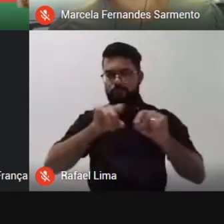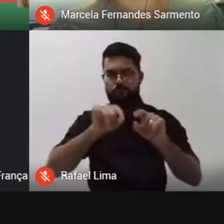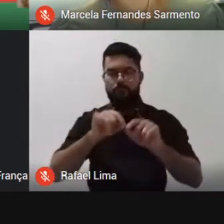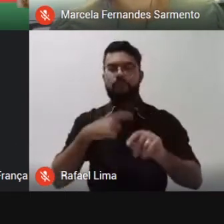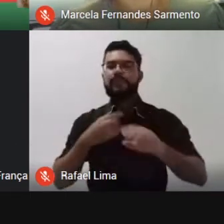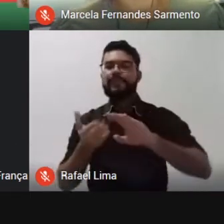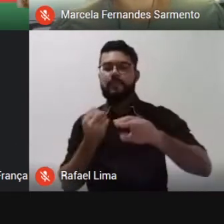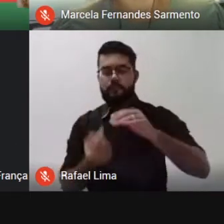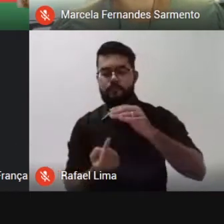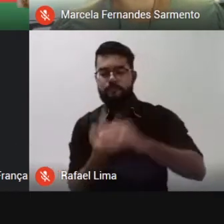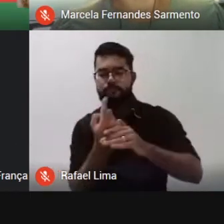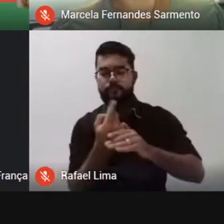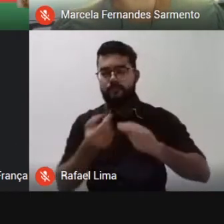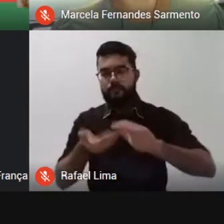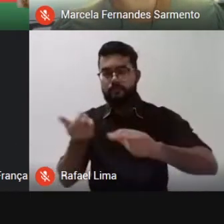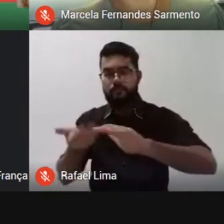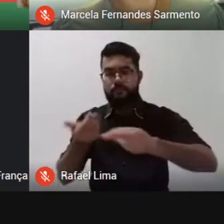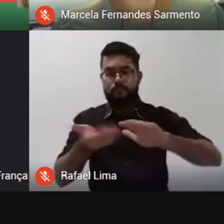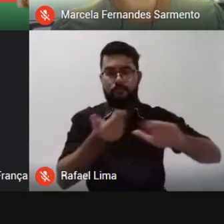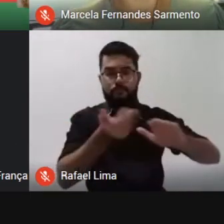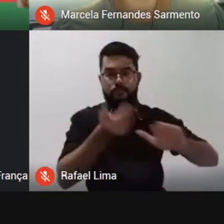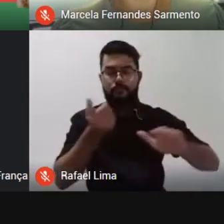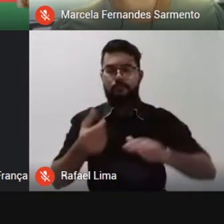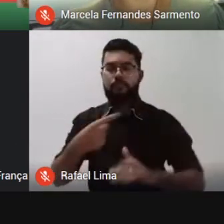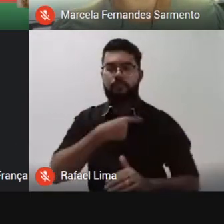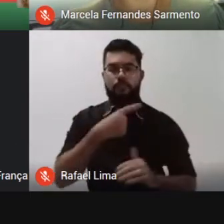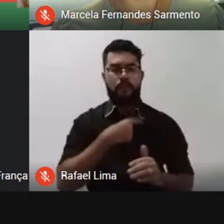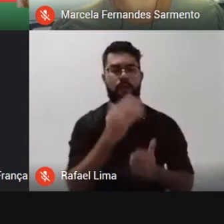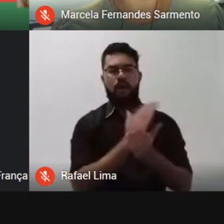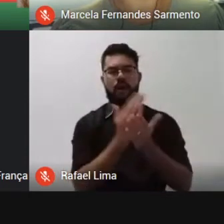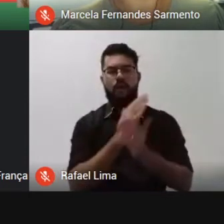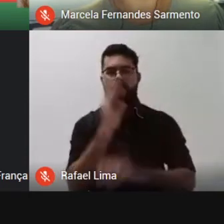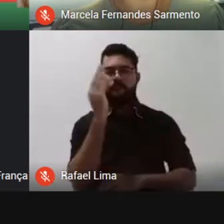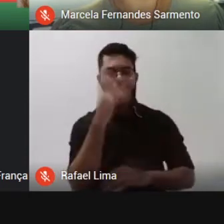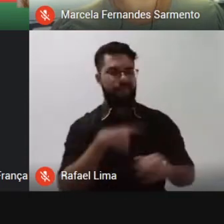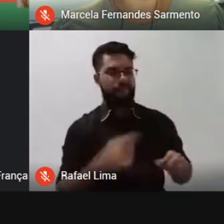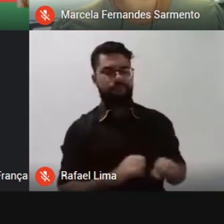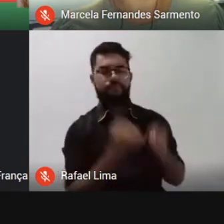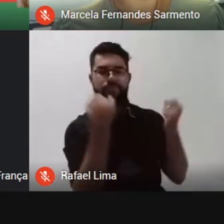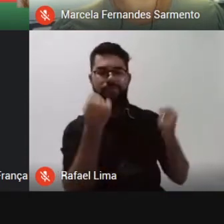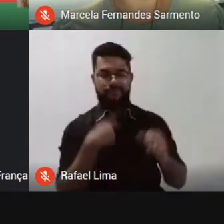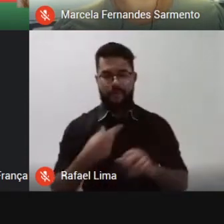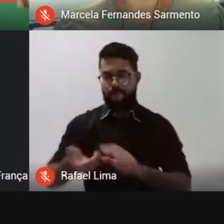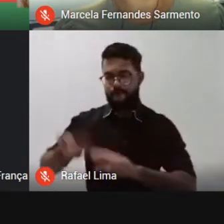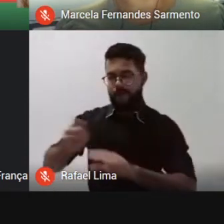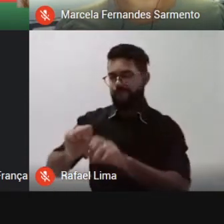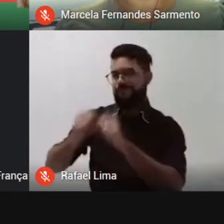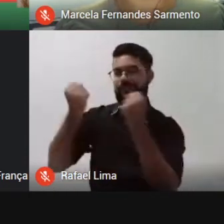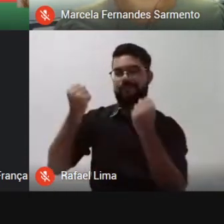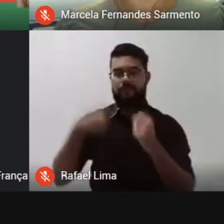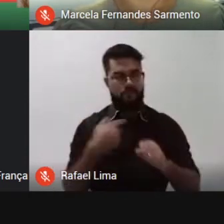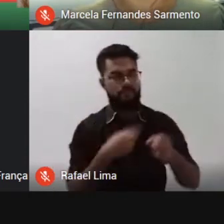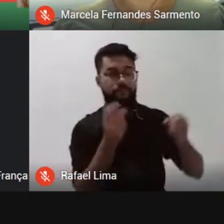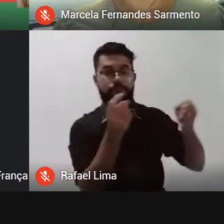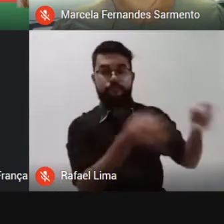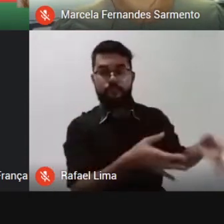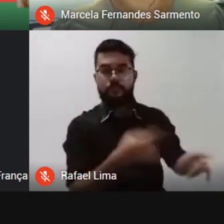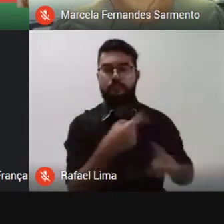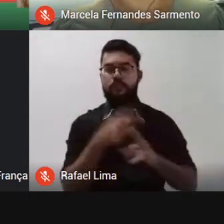foram selecionadas as réguas. Algumas réguas se quebravam na medida que a gente desmontava. Como a gente tinha pallets de vários